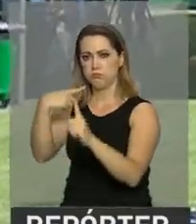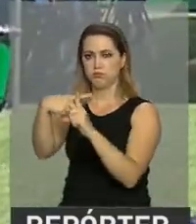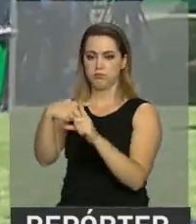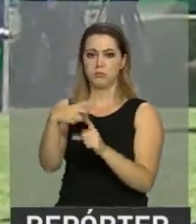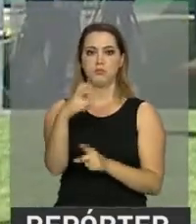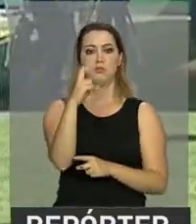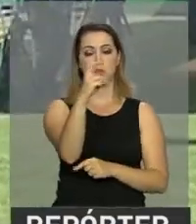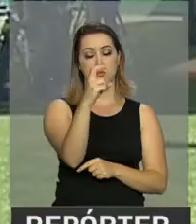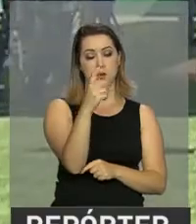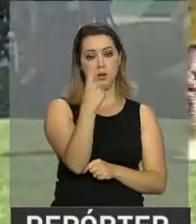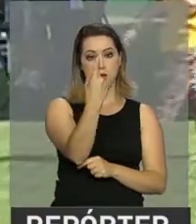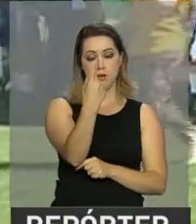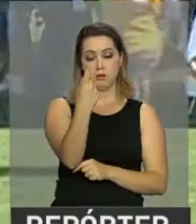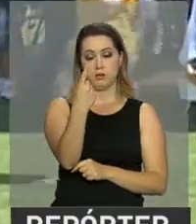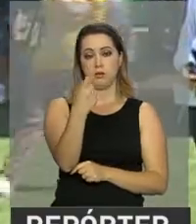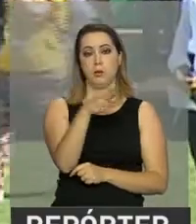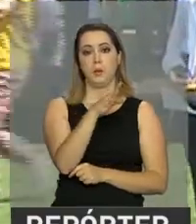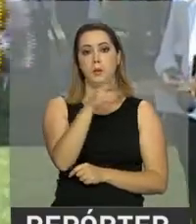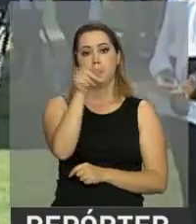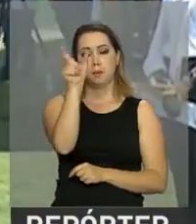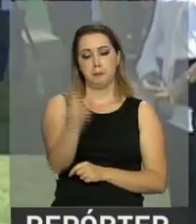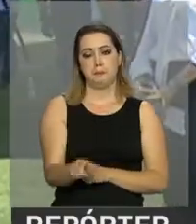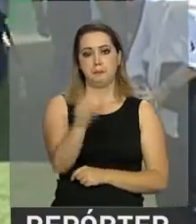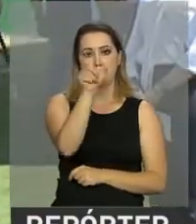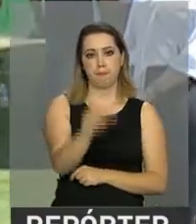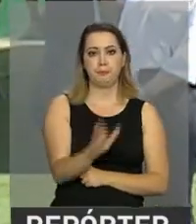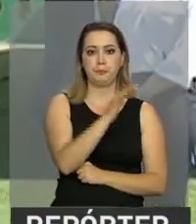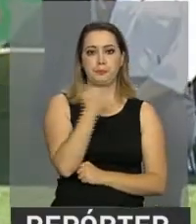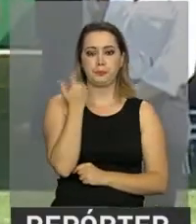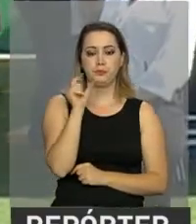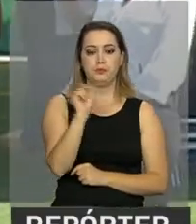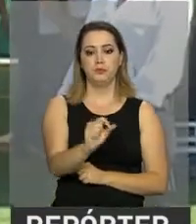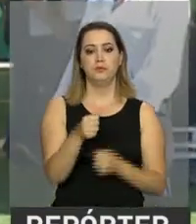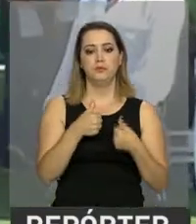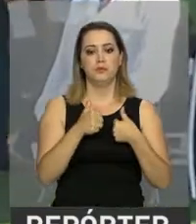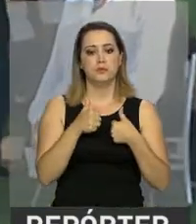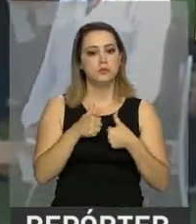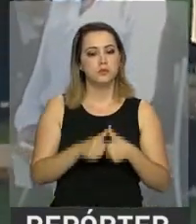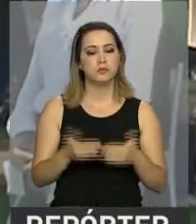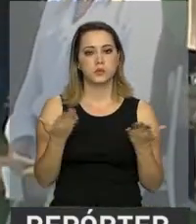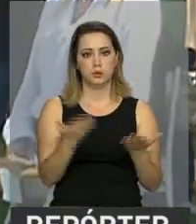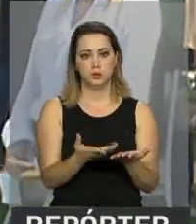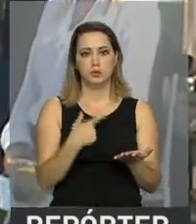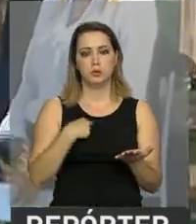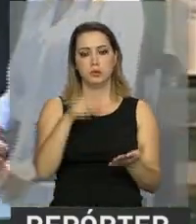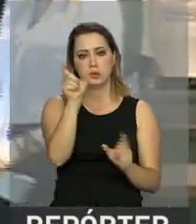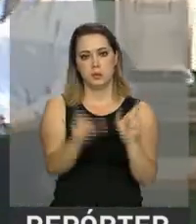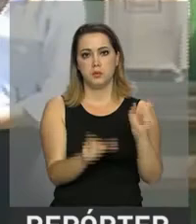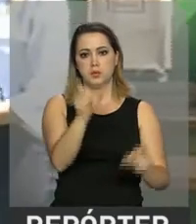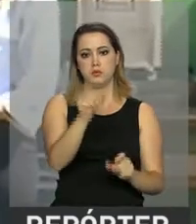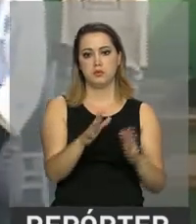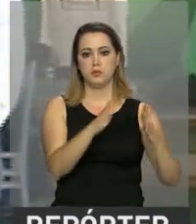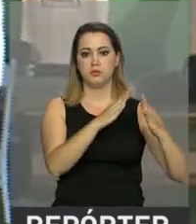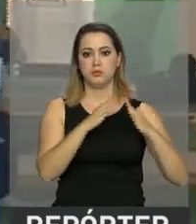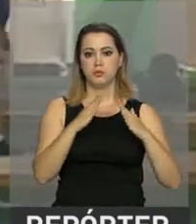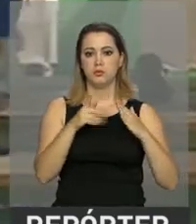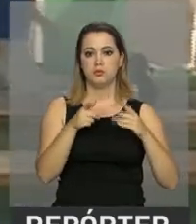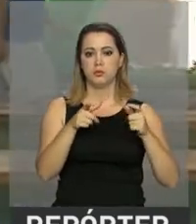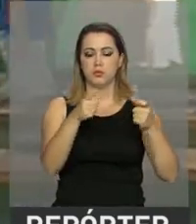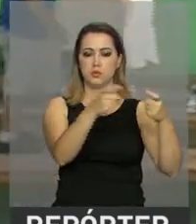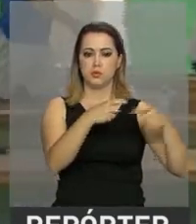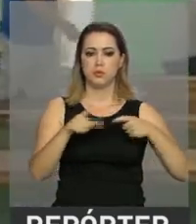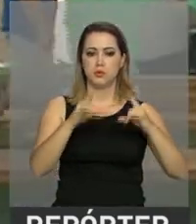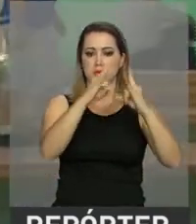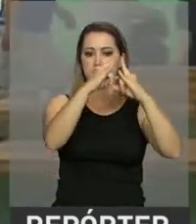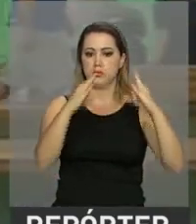que serão velados aqui. Eles serão postos ali naqueles tablados, os caixões serão postos naqueles tablados.